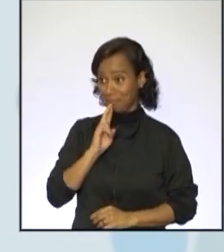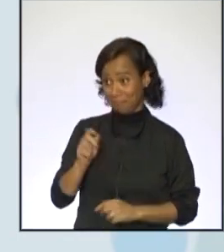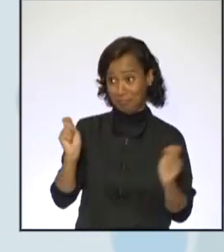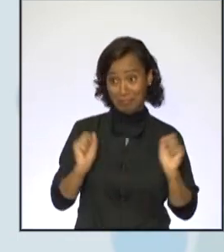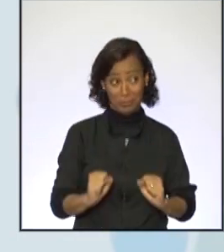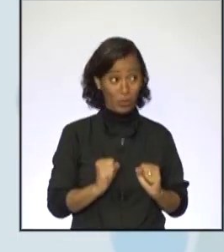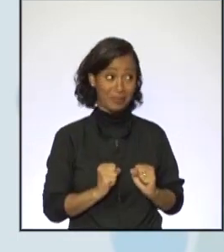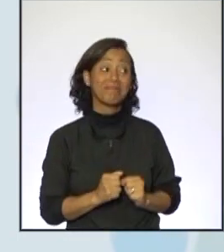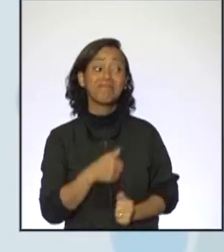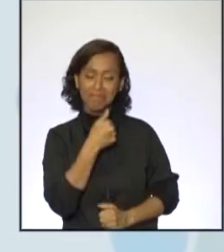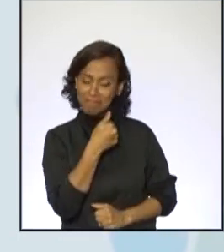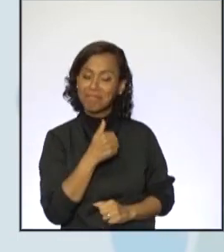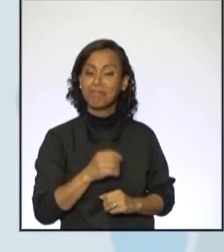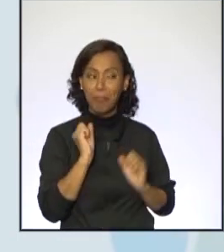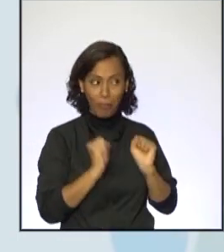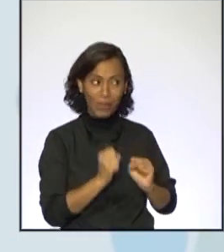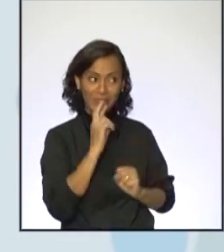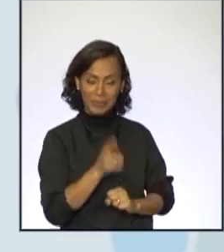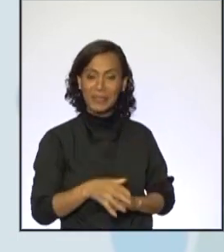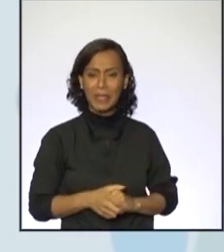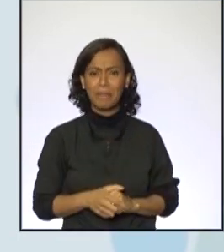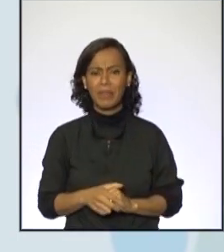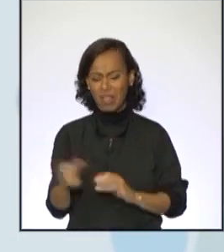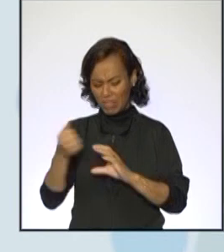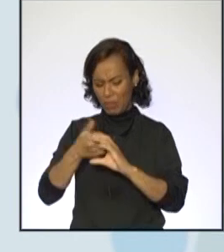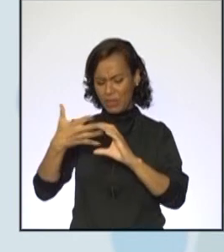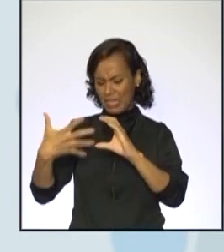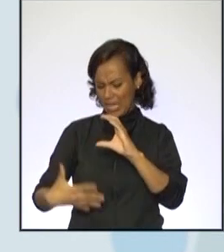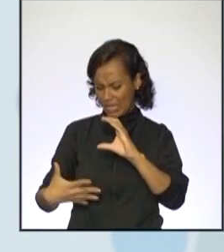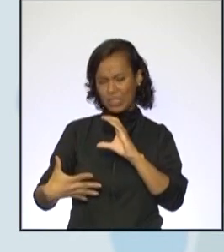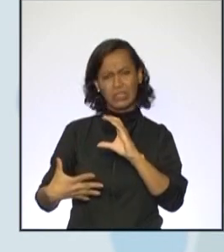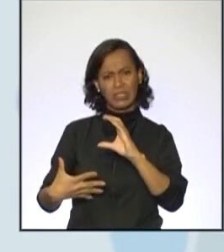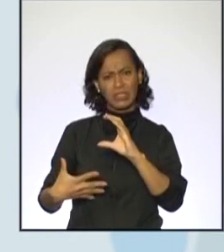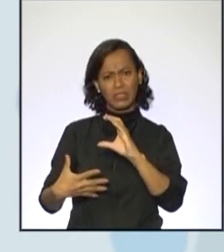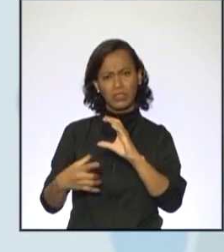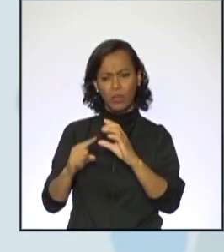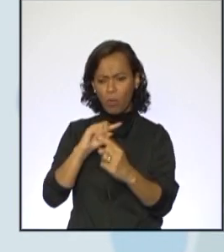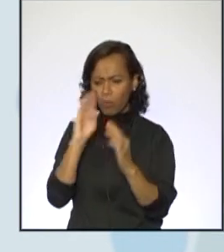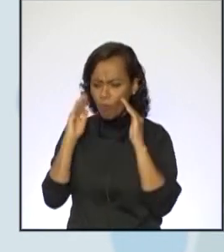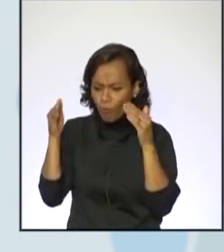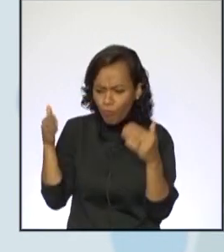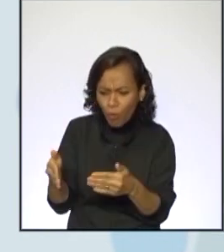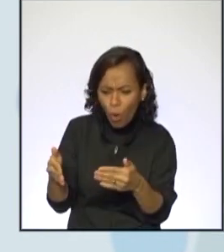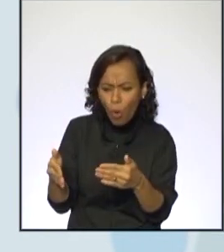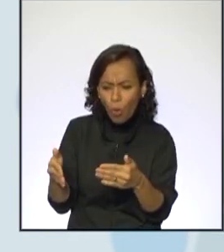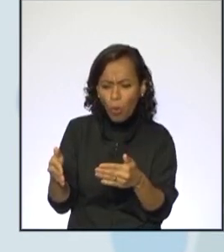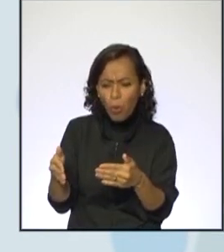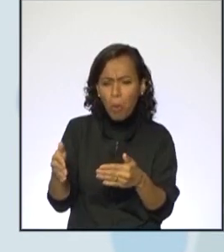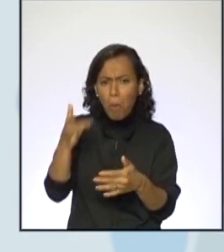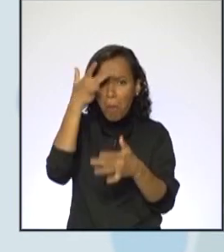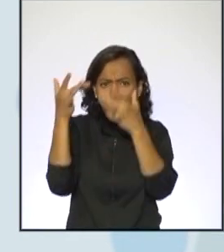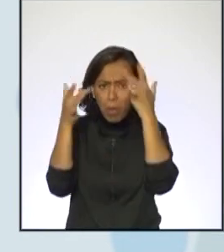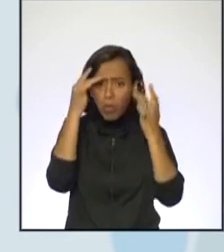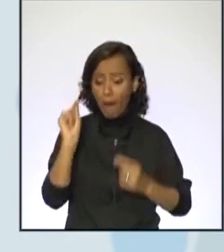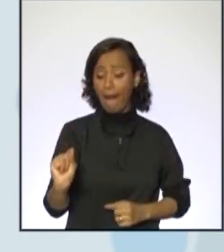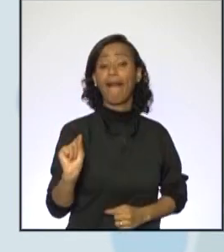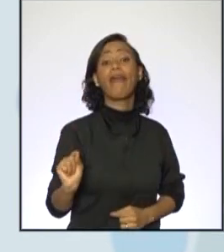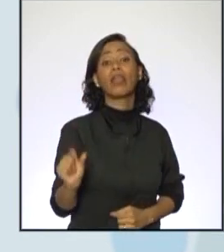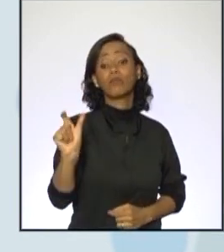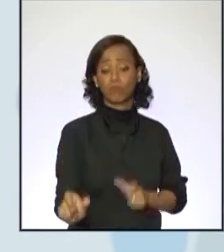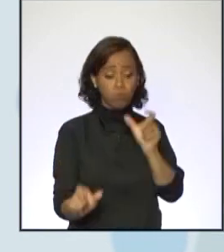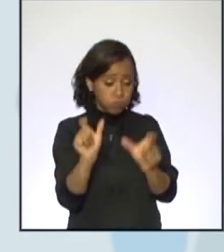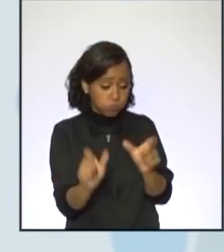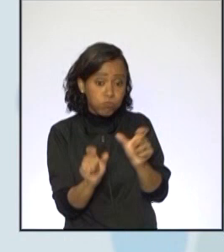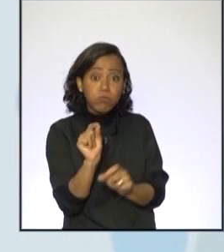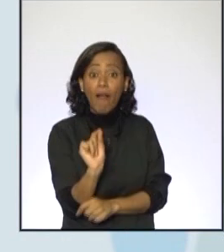Que características do produto pretendem atingir a que grupo da população? Quais são as características, então?